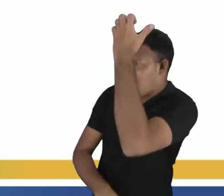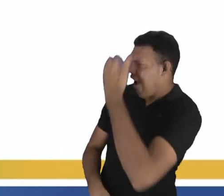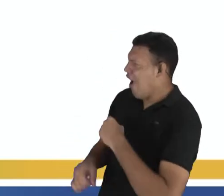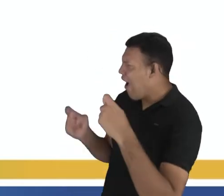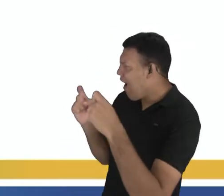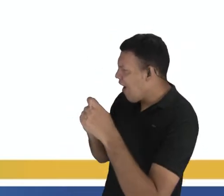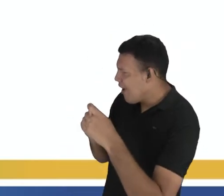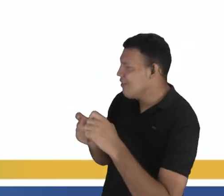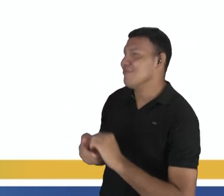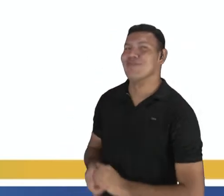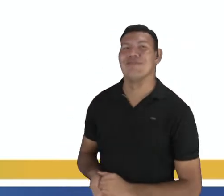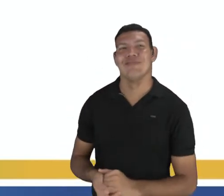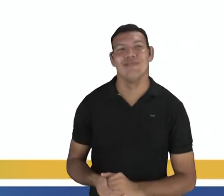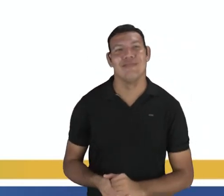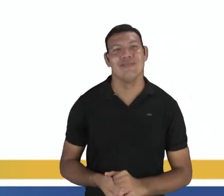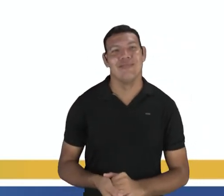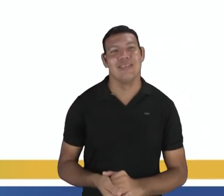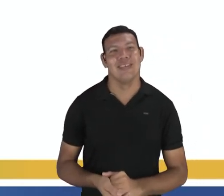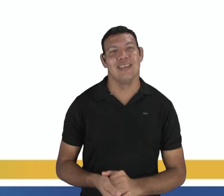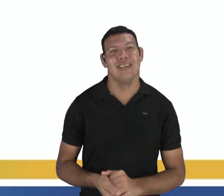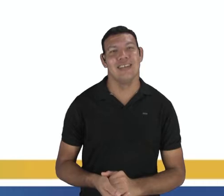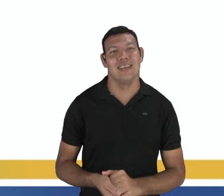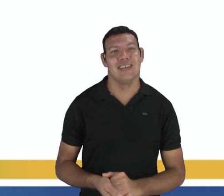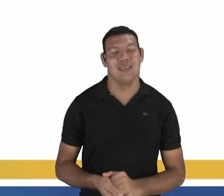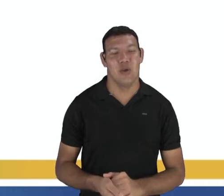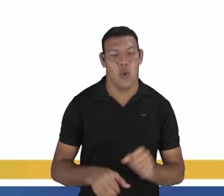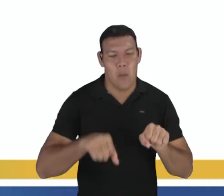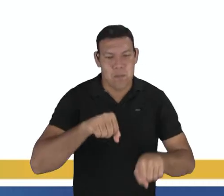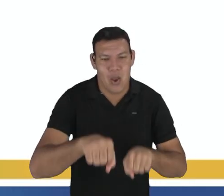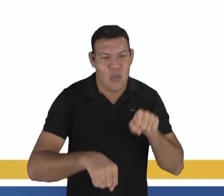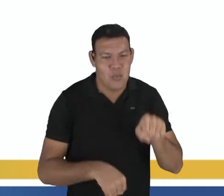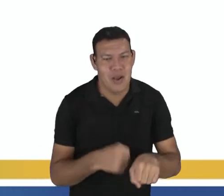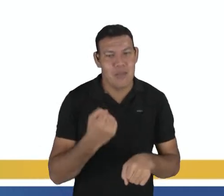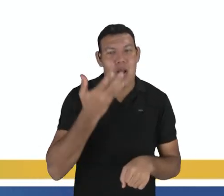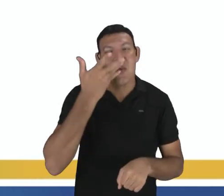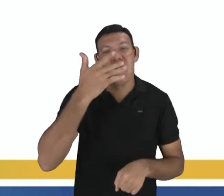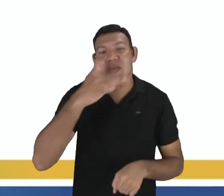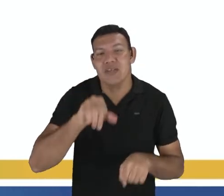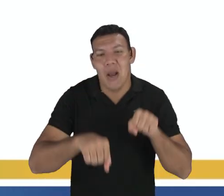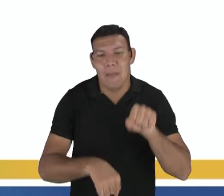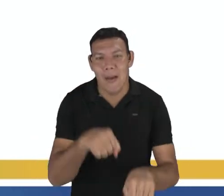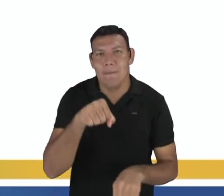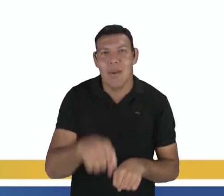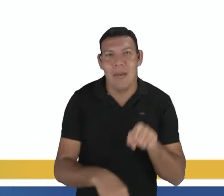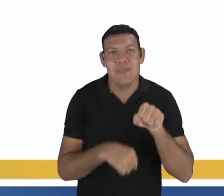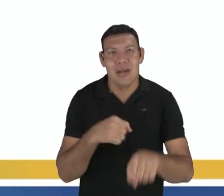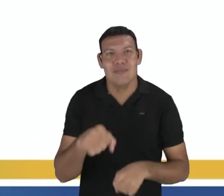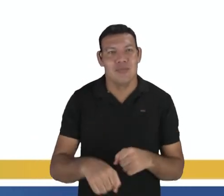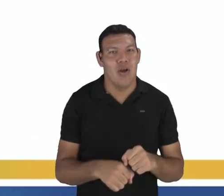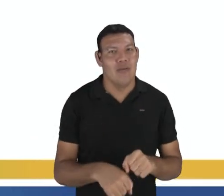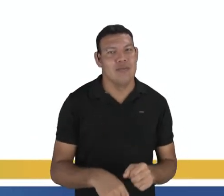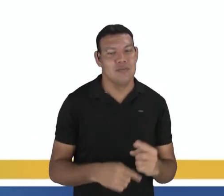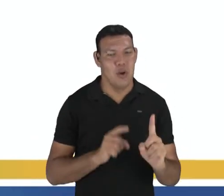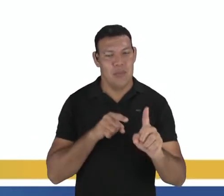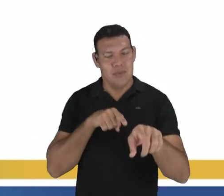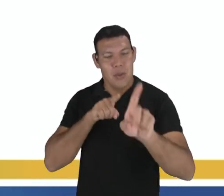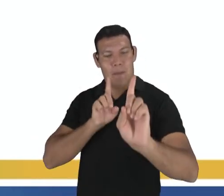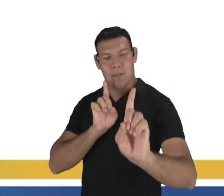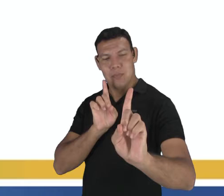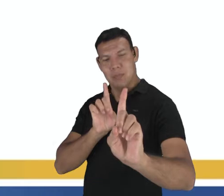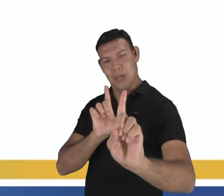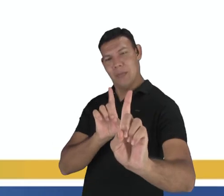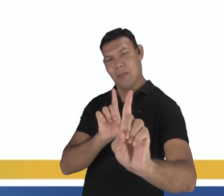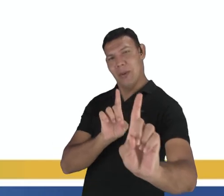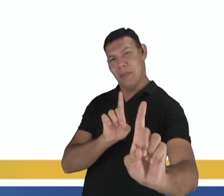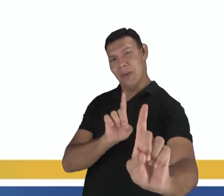lá. Um cara tá de bicicleta, né? A receita tá lá de pendurada e a mulher correndo. Ele mandou seguir